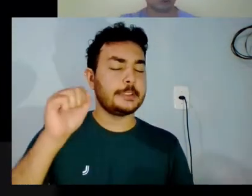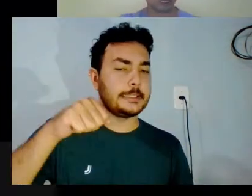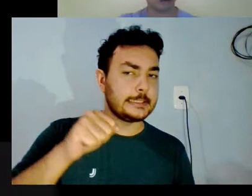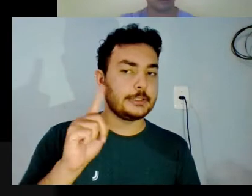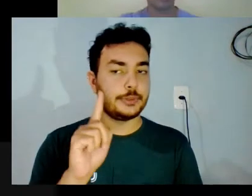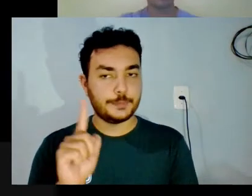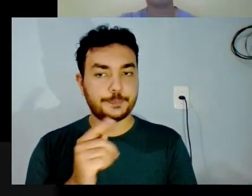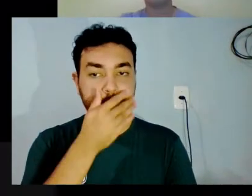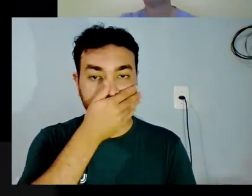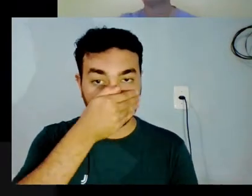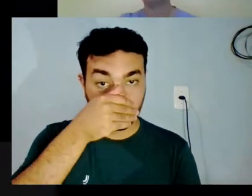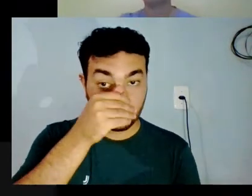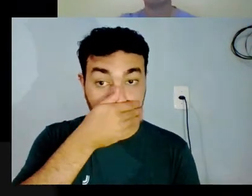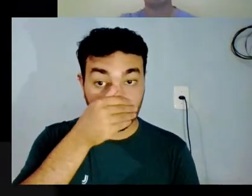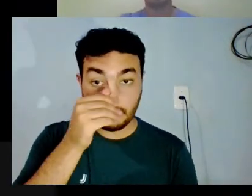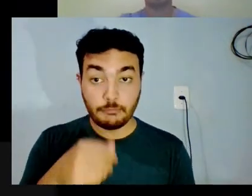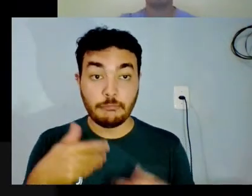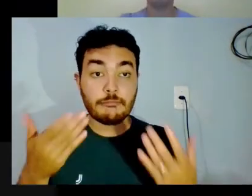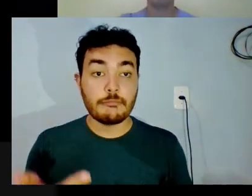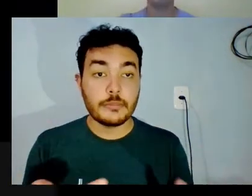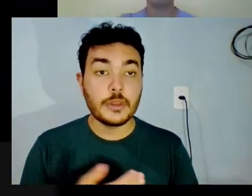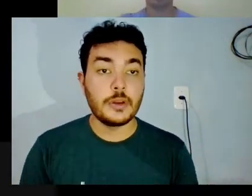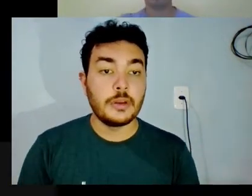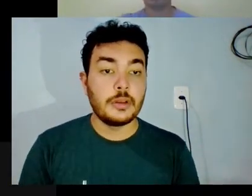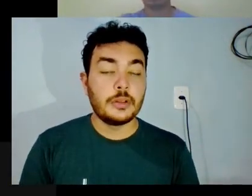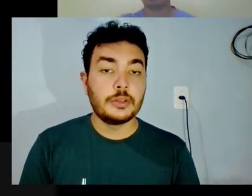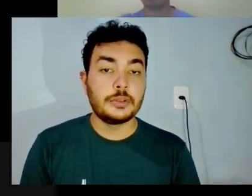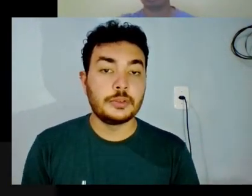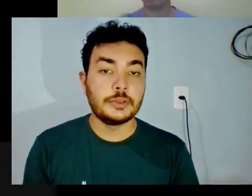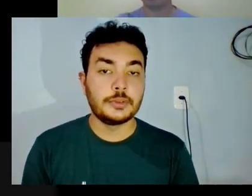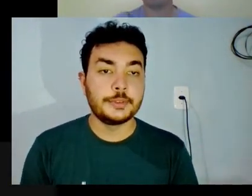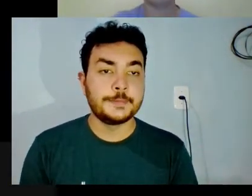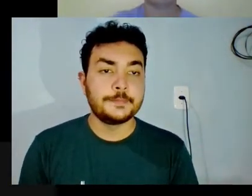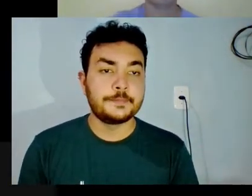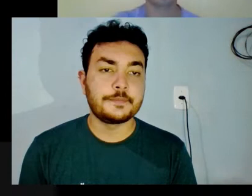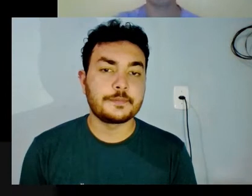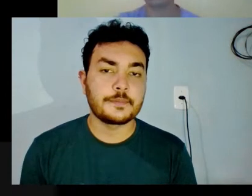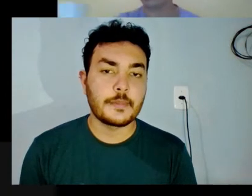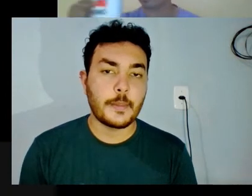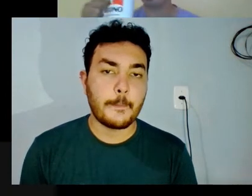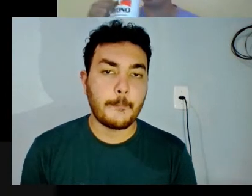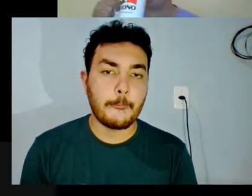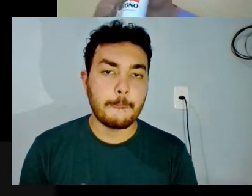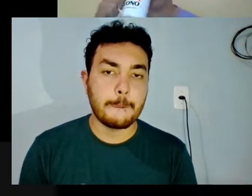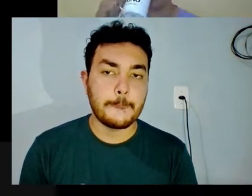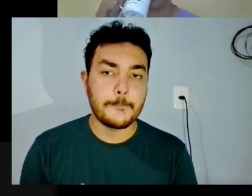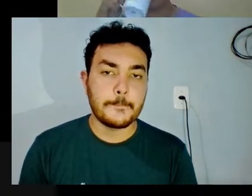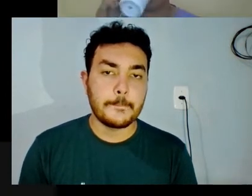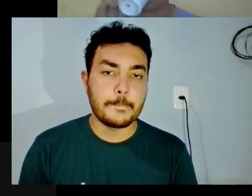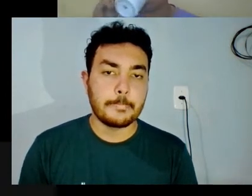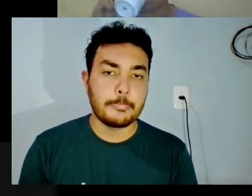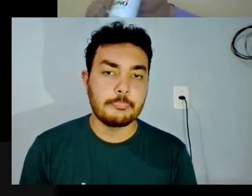eles propuseram. Então, as contribuições para a função de onda, né, dessa molécula que eles propuseram agora, um pouco mais